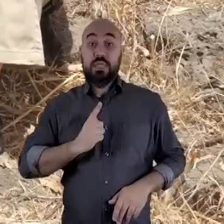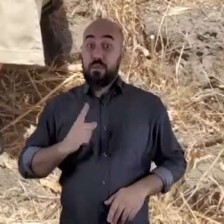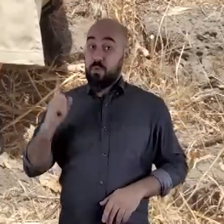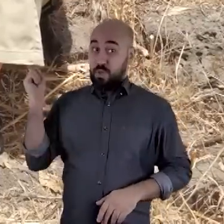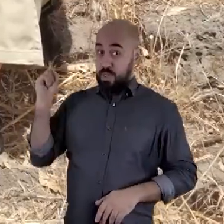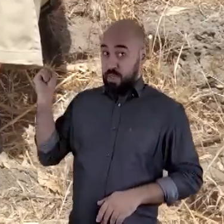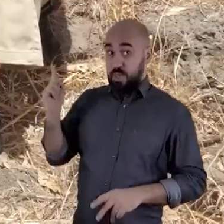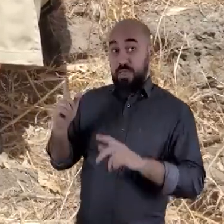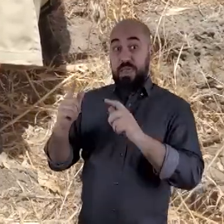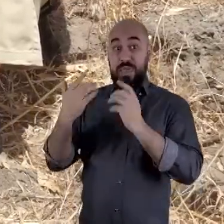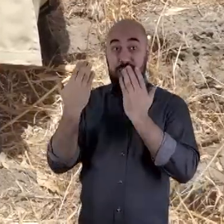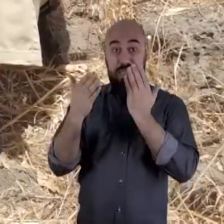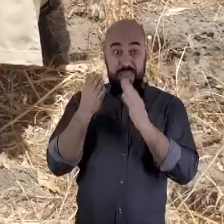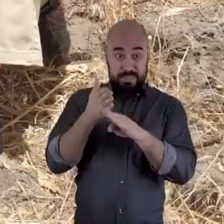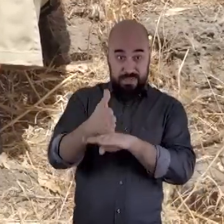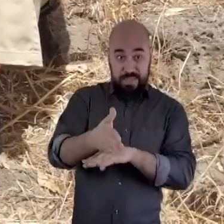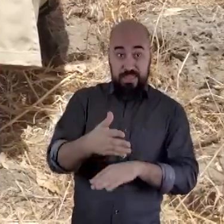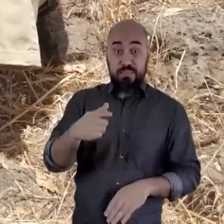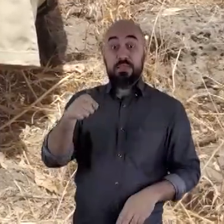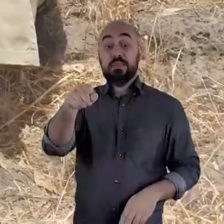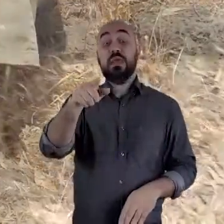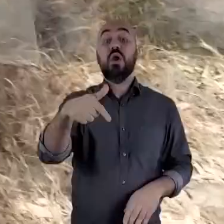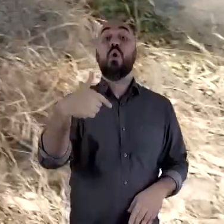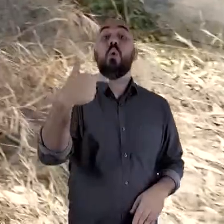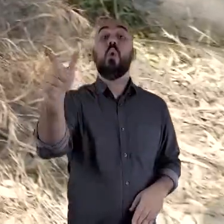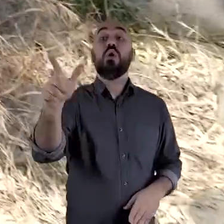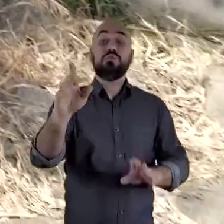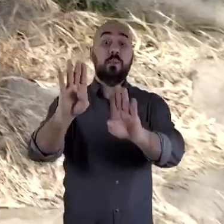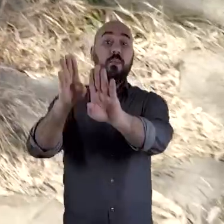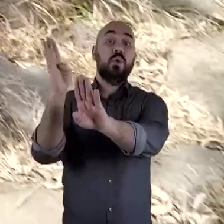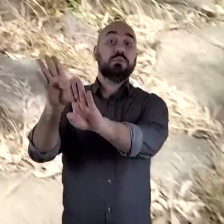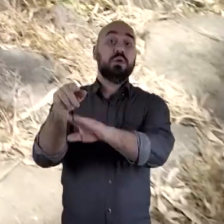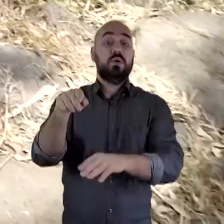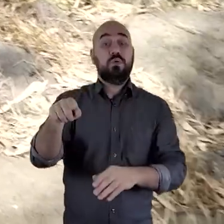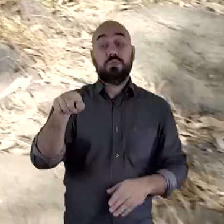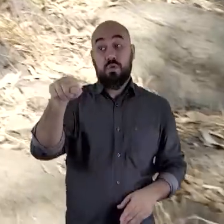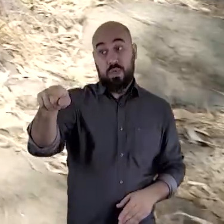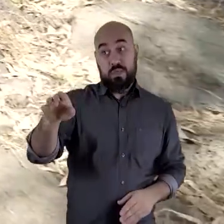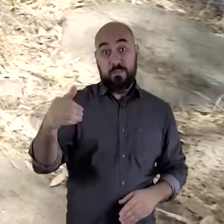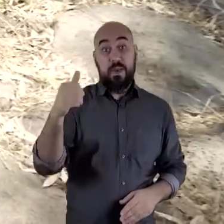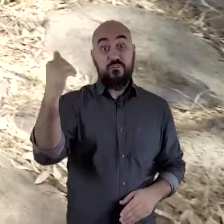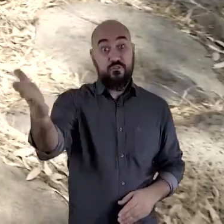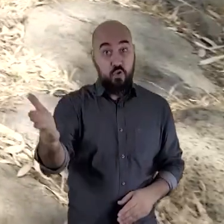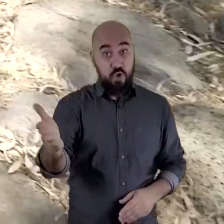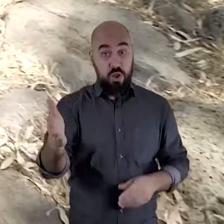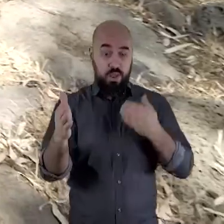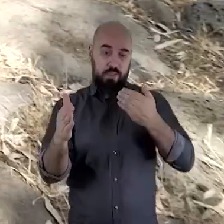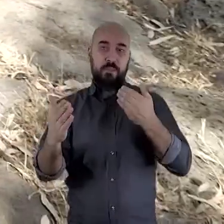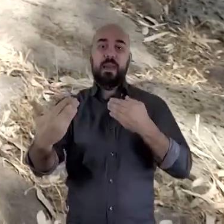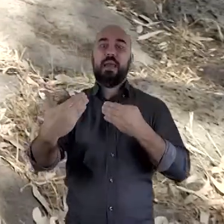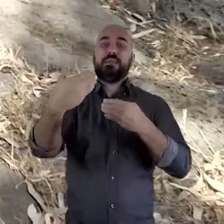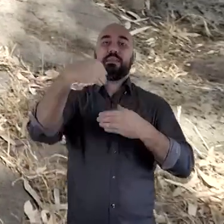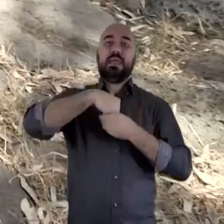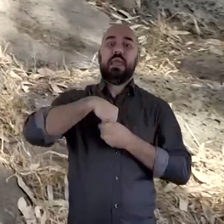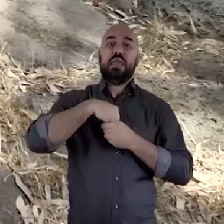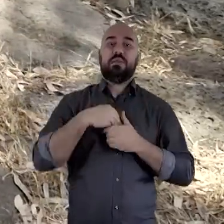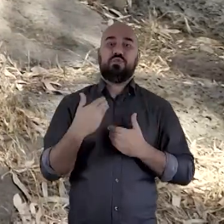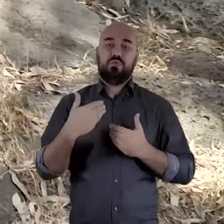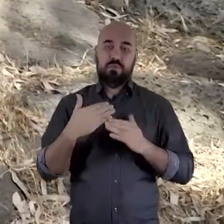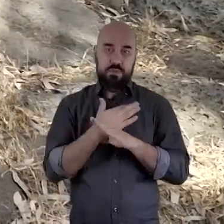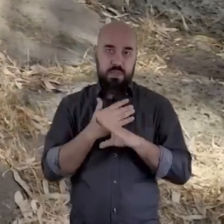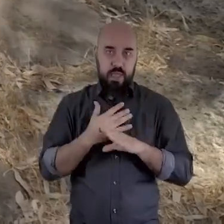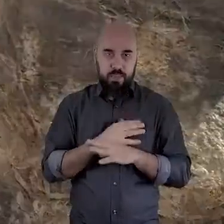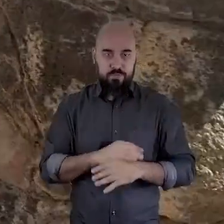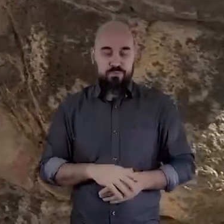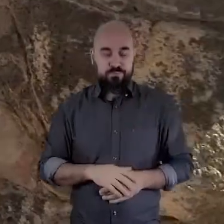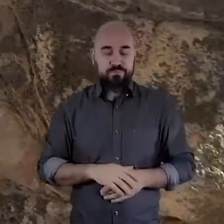aqui, interna, e uma outra entrada do lado de fora, ou seja, a entrada externa e outra interna. Então você tem as 2 entradas.